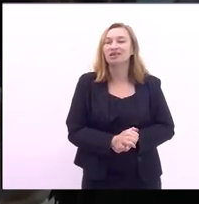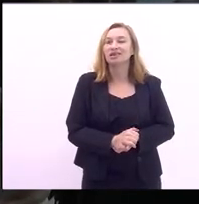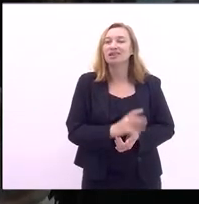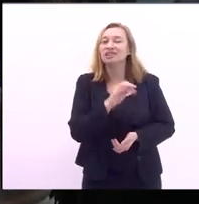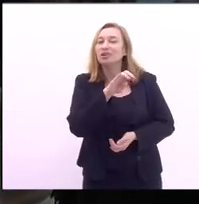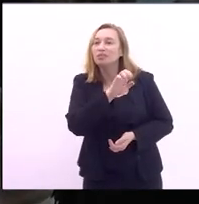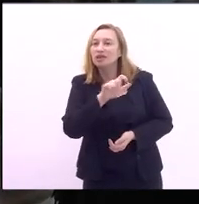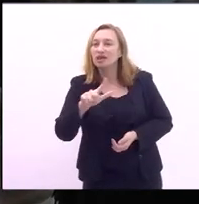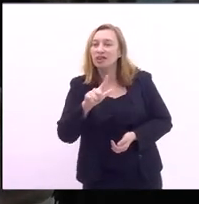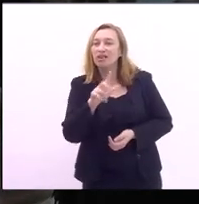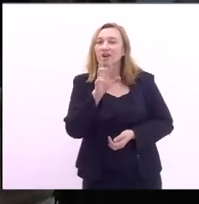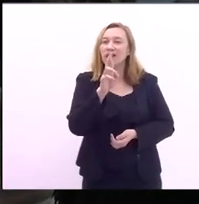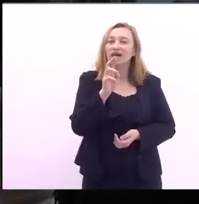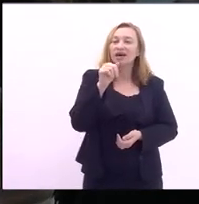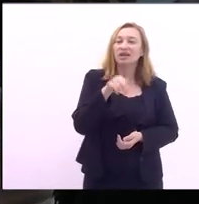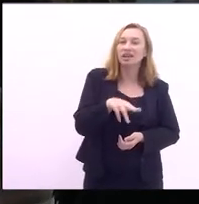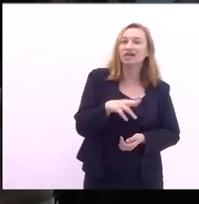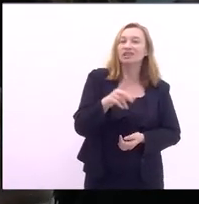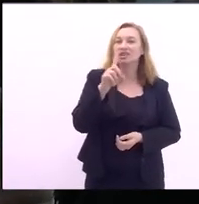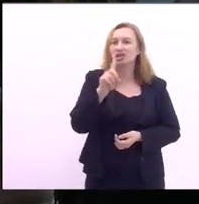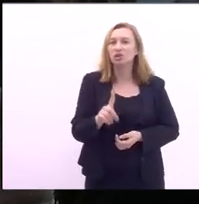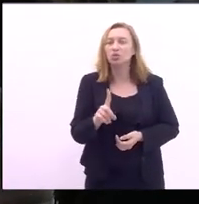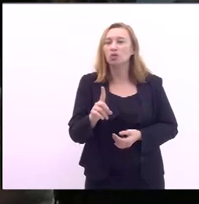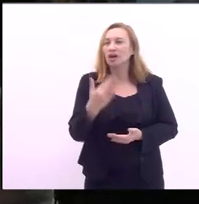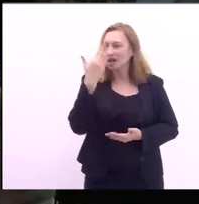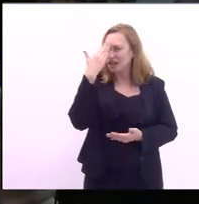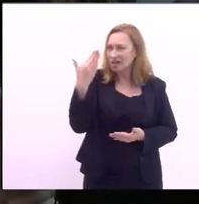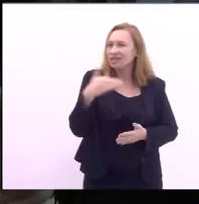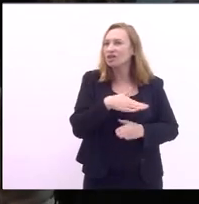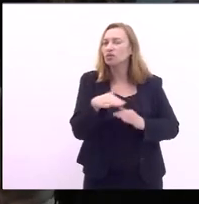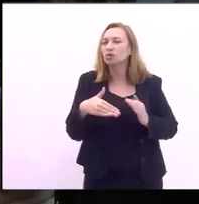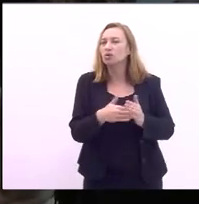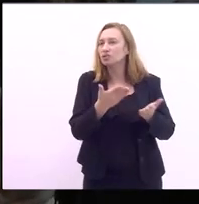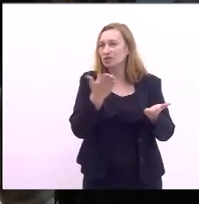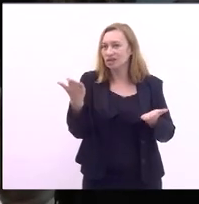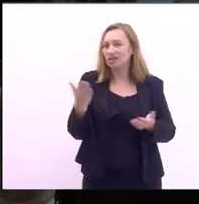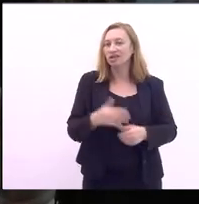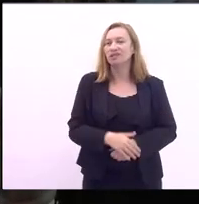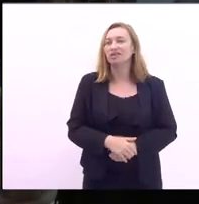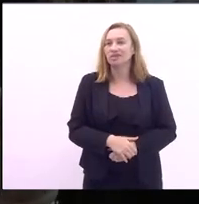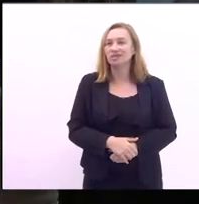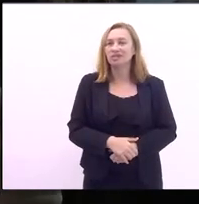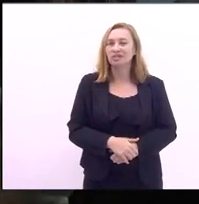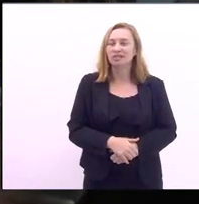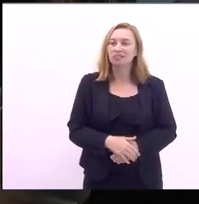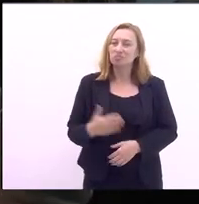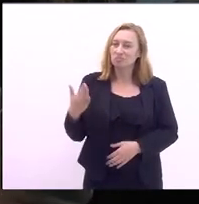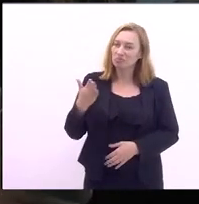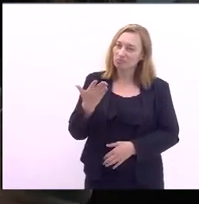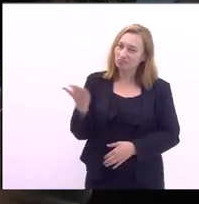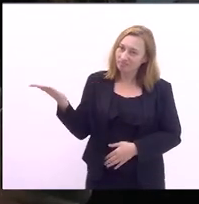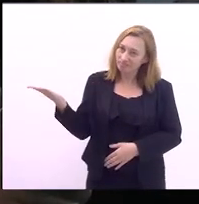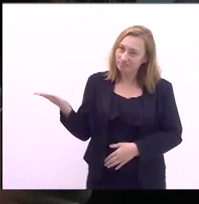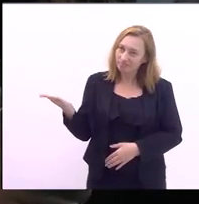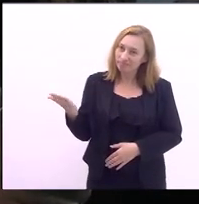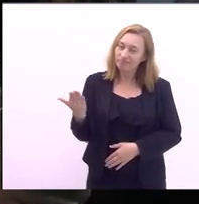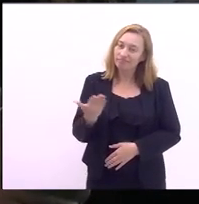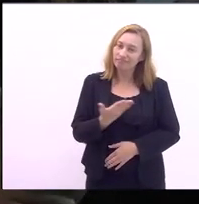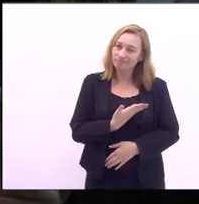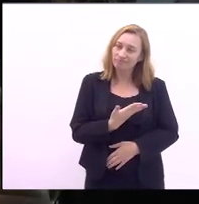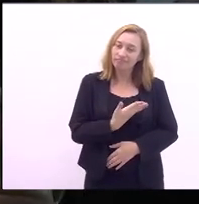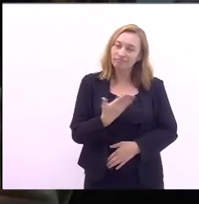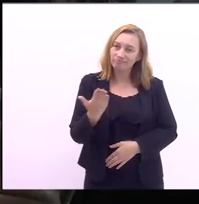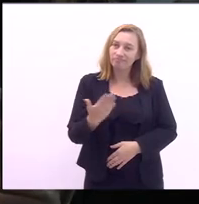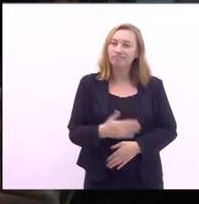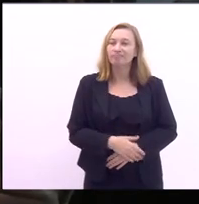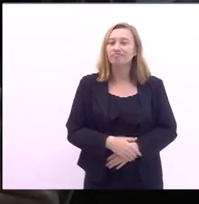cerimonial, Renan, diretor. Agradecer à imprensa aqui, a todos, todos. Mas aqui, Rony Jones,